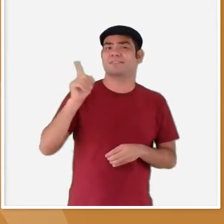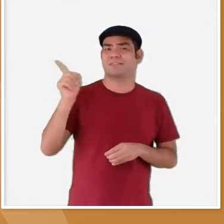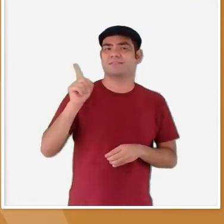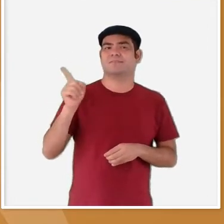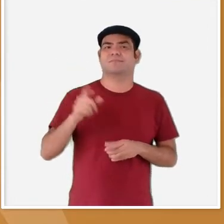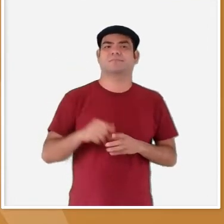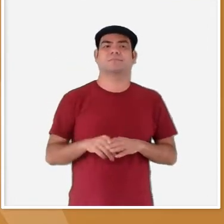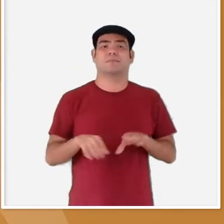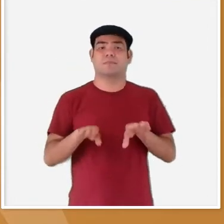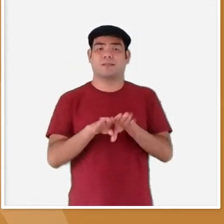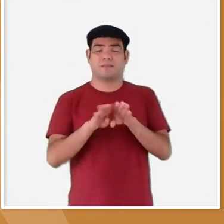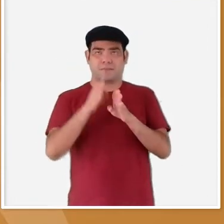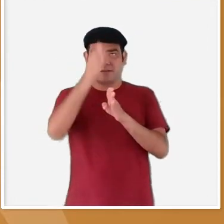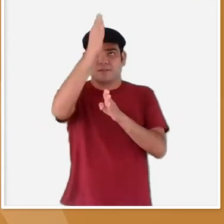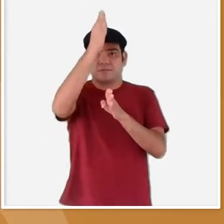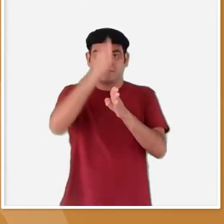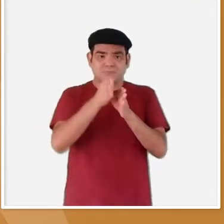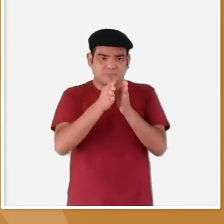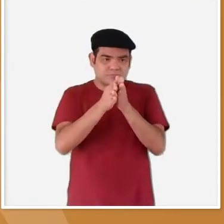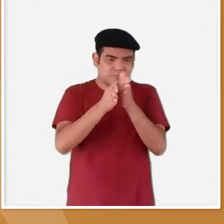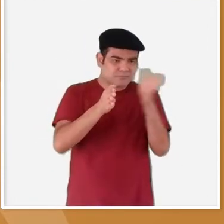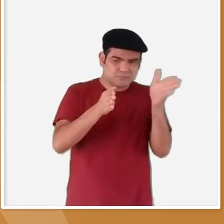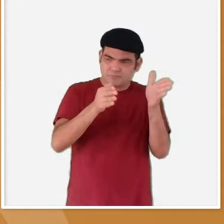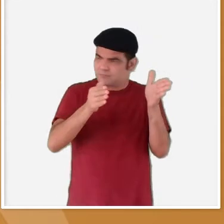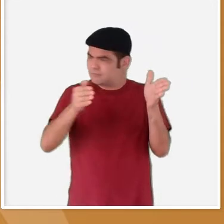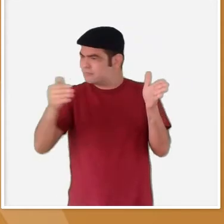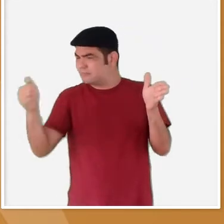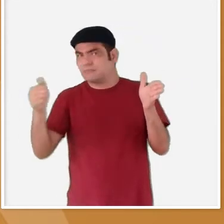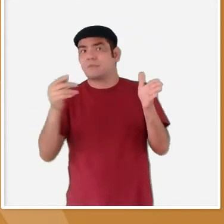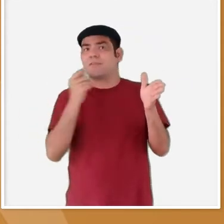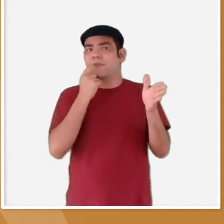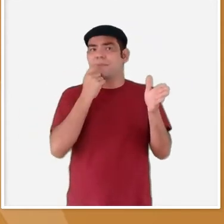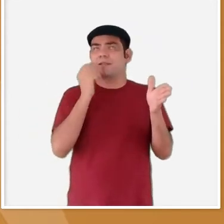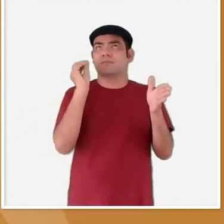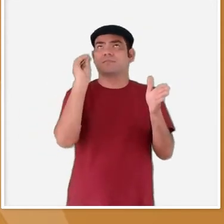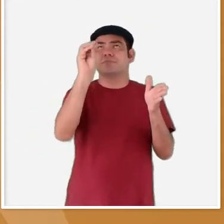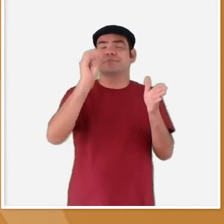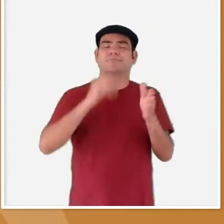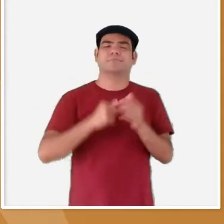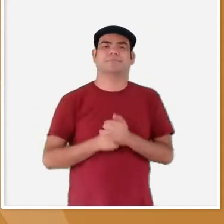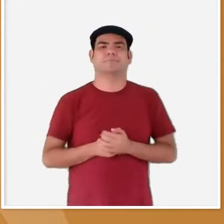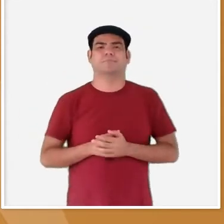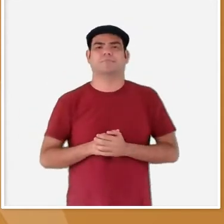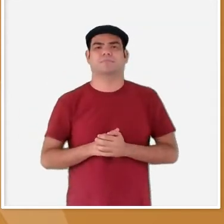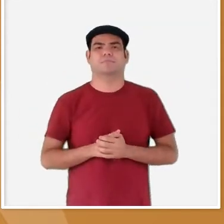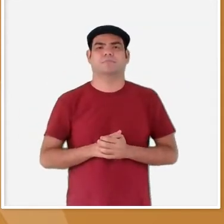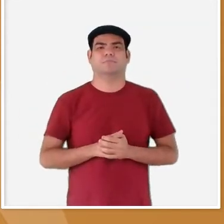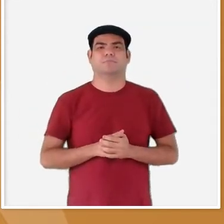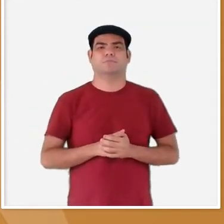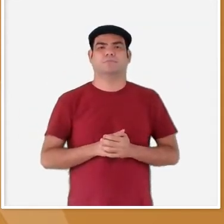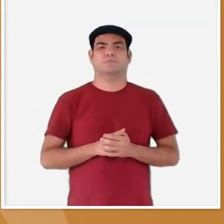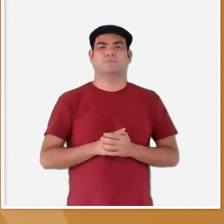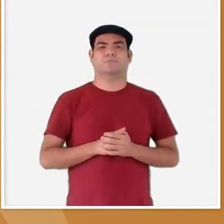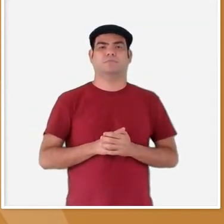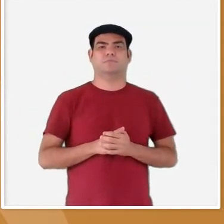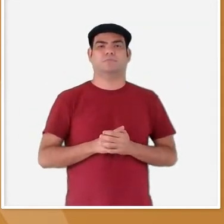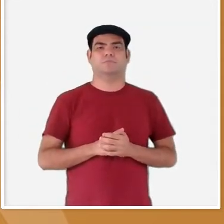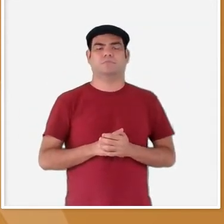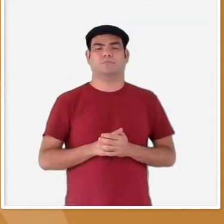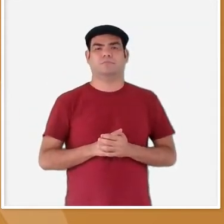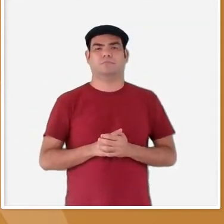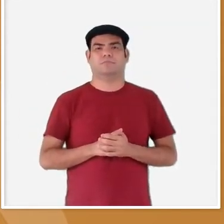fronteira, botar de vermelho que fica melhor. Isso. Aqui, ó, fronteira ao norte,